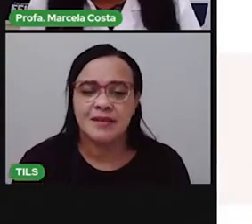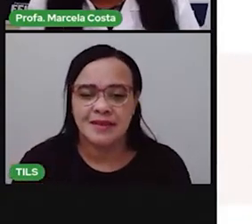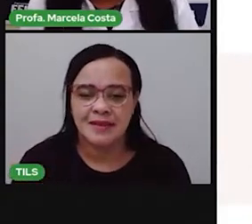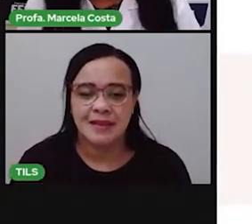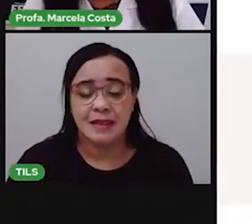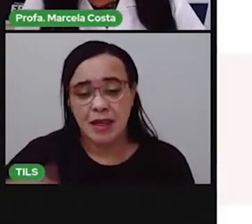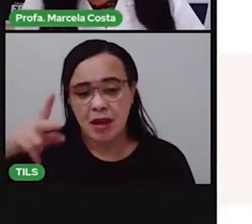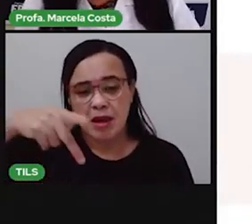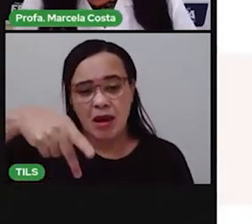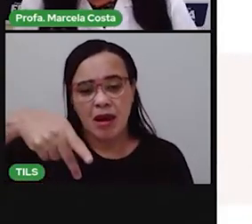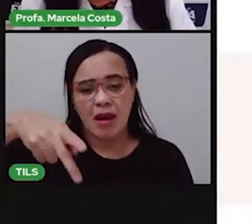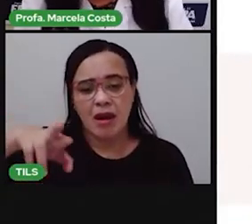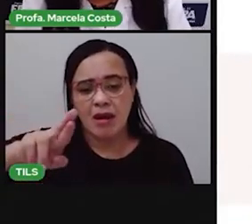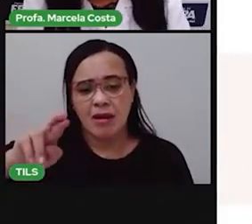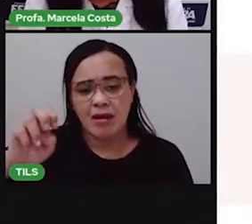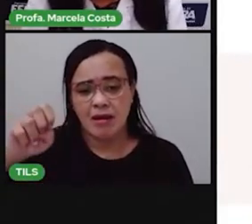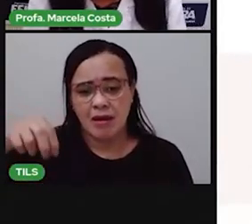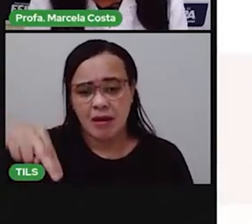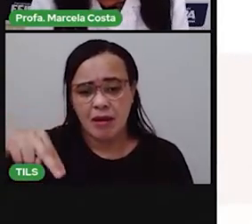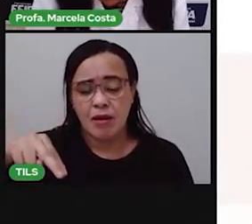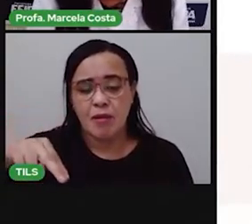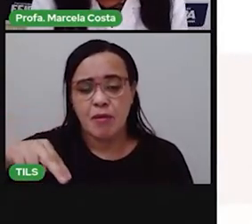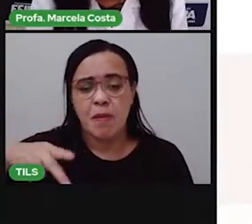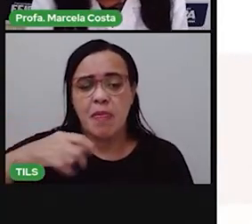prenda. Que prenda vai ser essa?